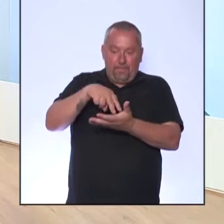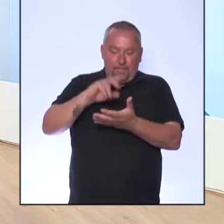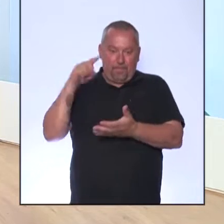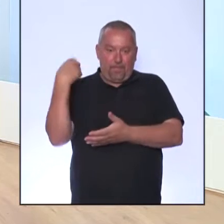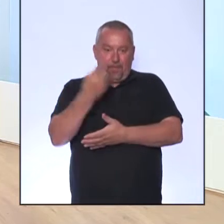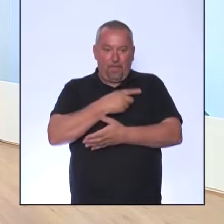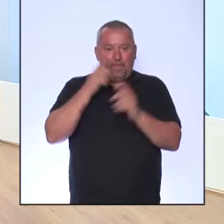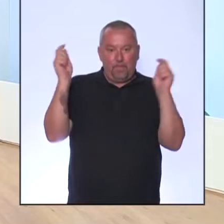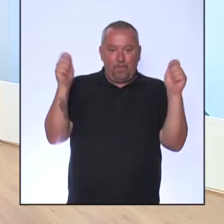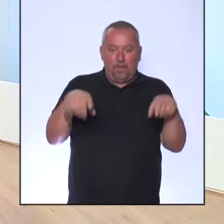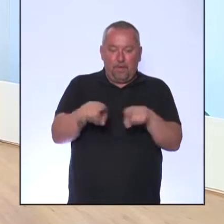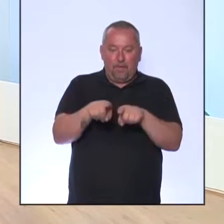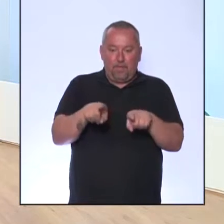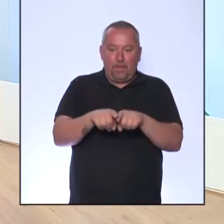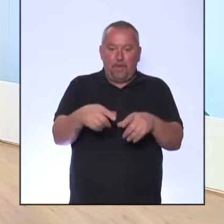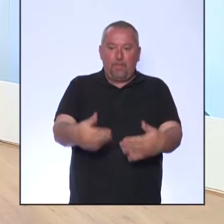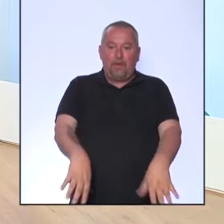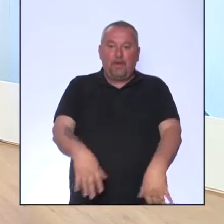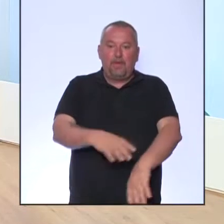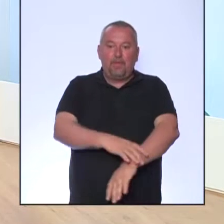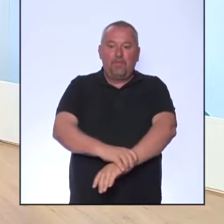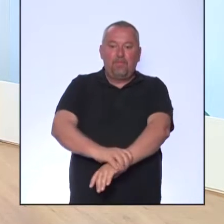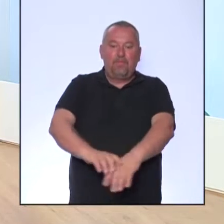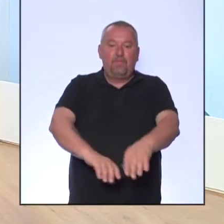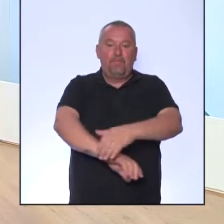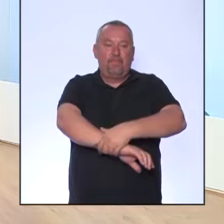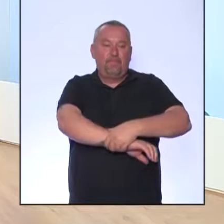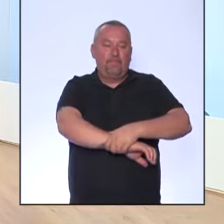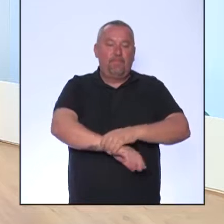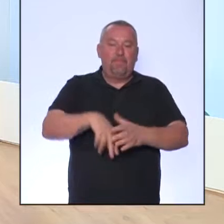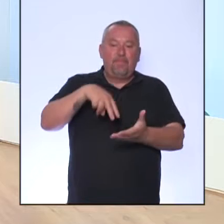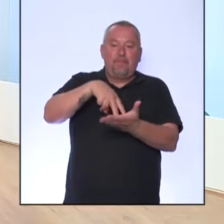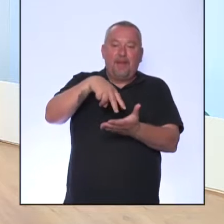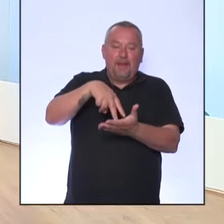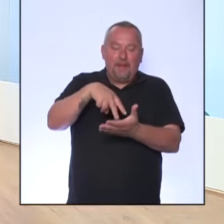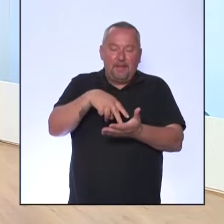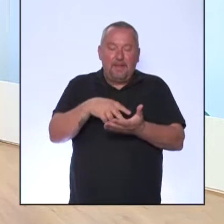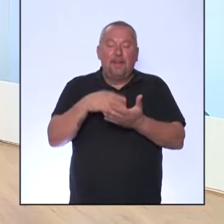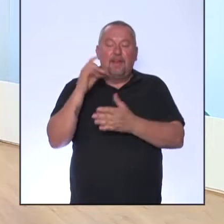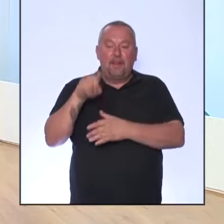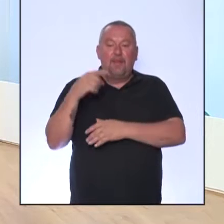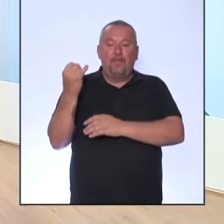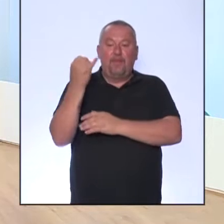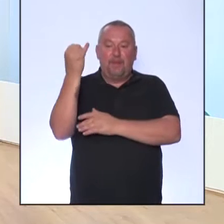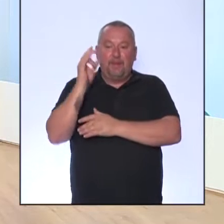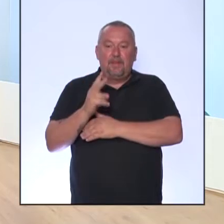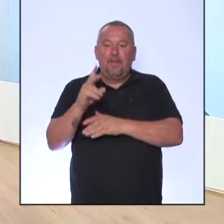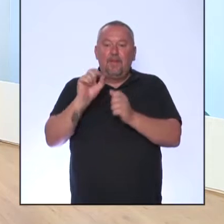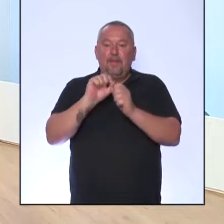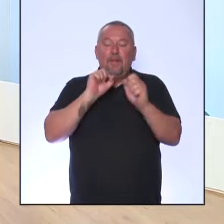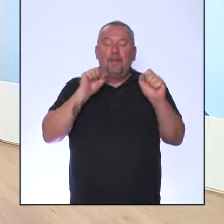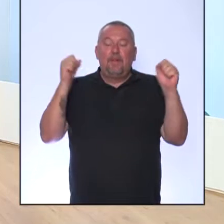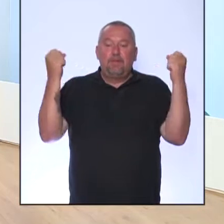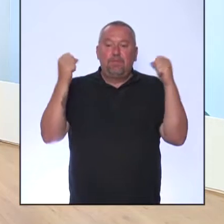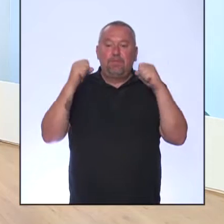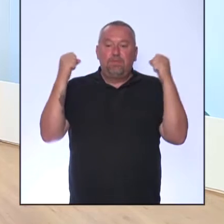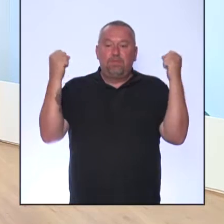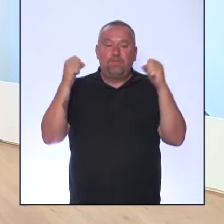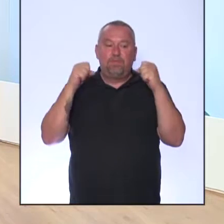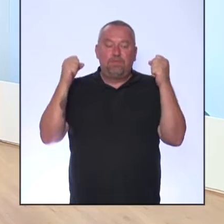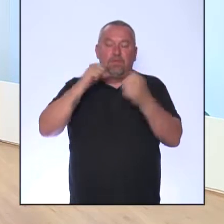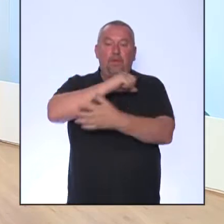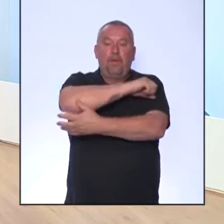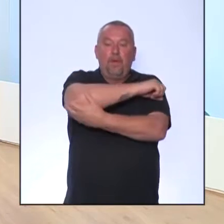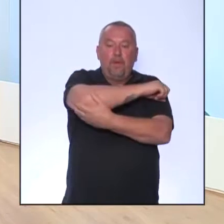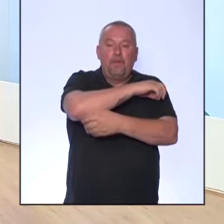possa, então, esticar os braços, esticar as pernas. É importante sempre fazer um pouco desses alongamentos em